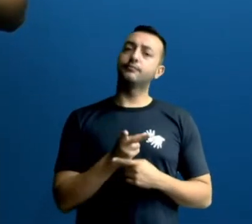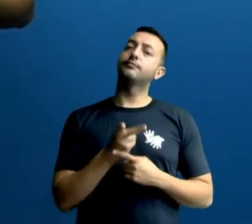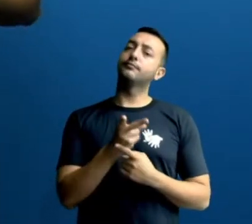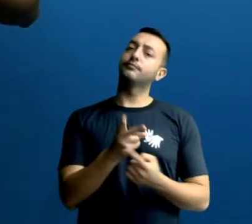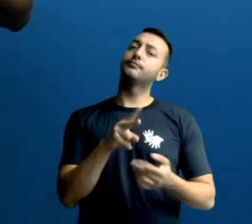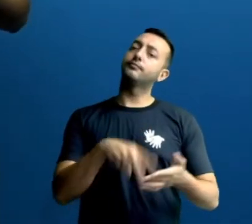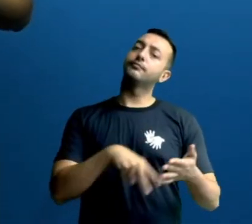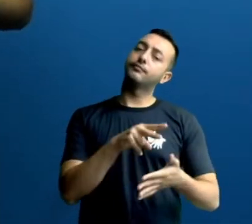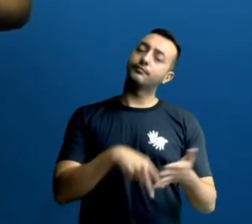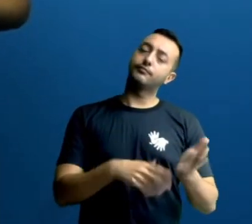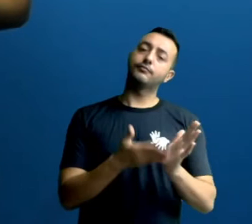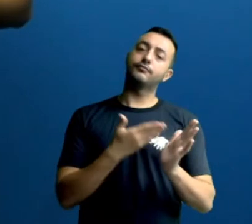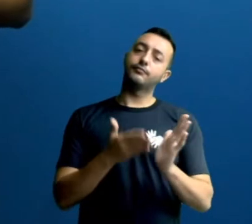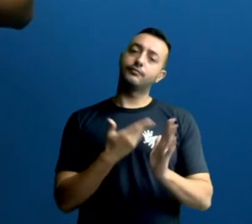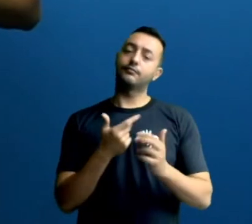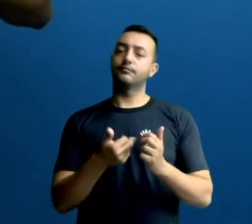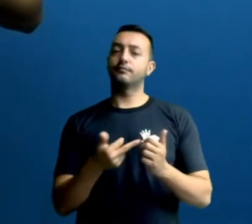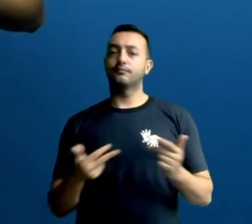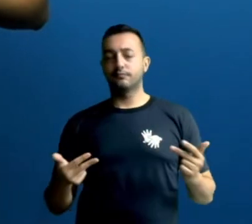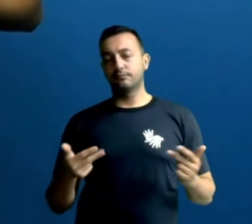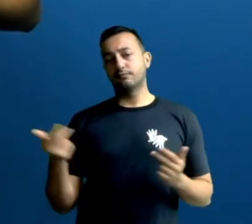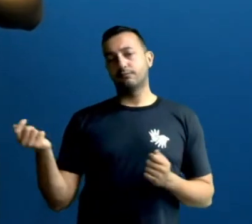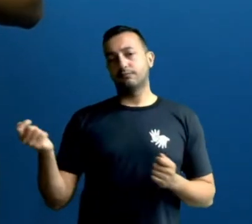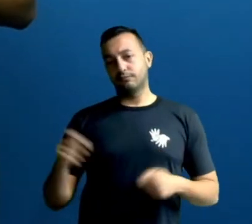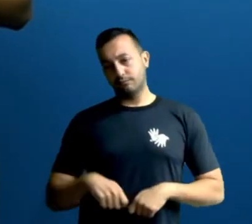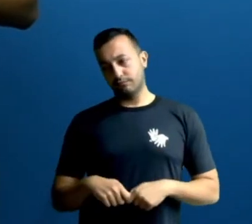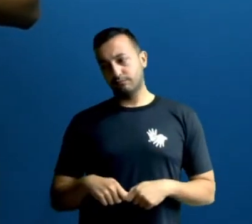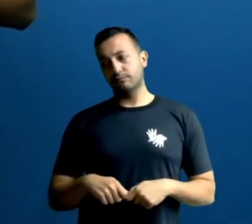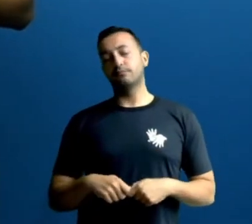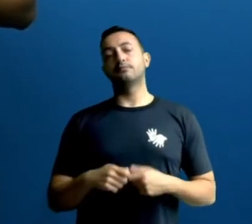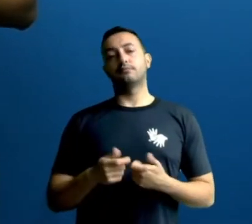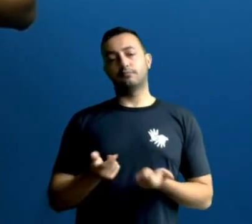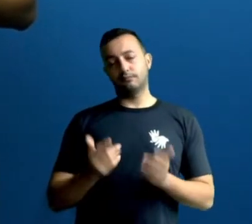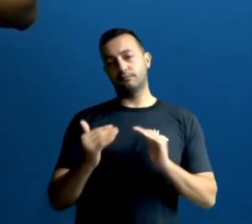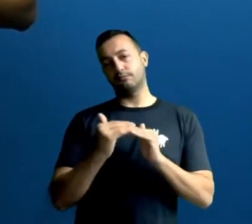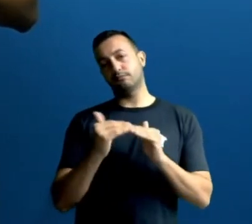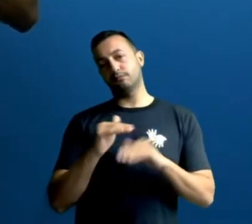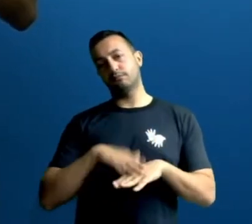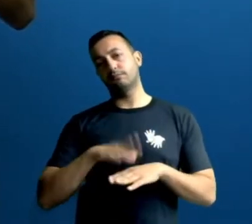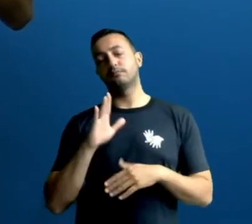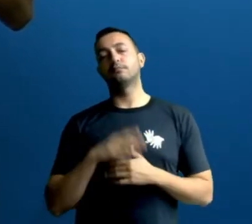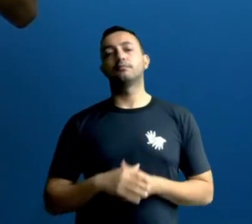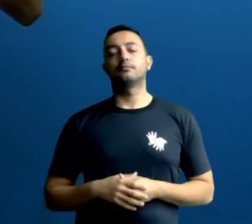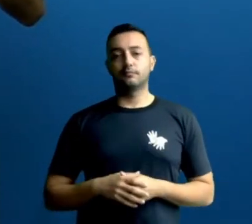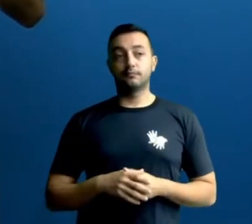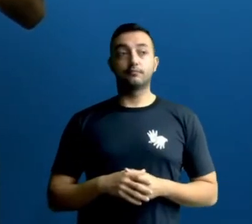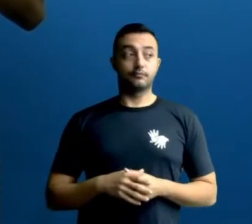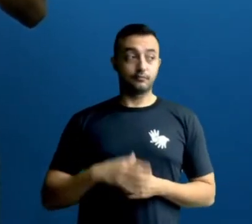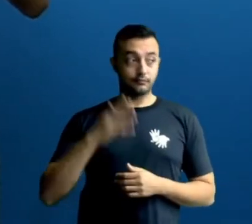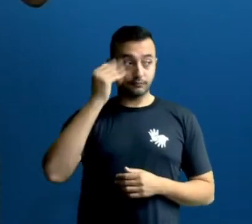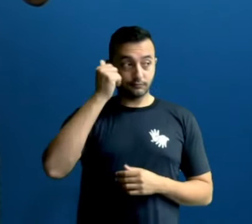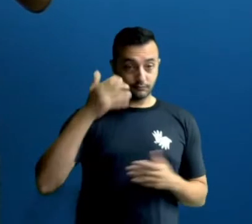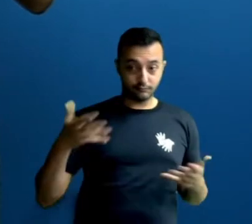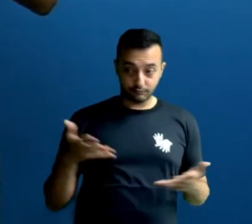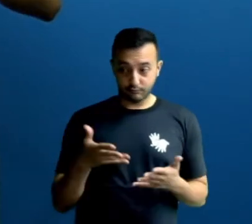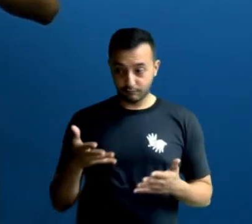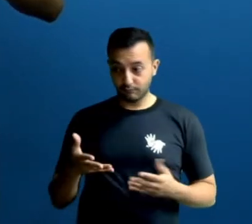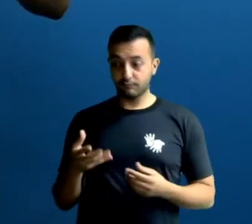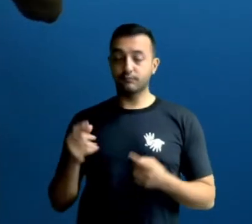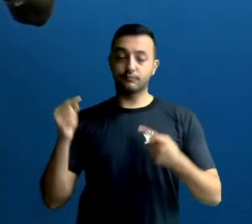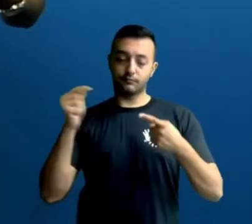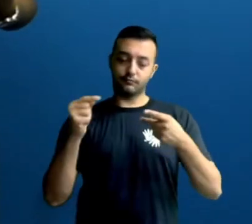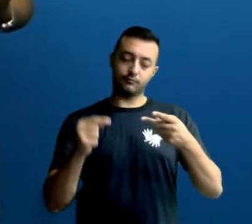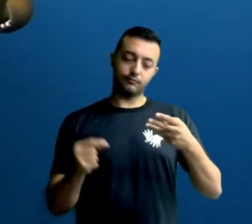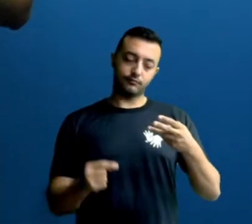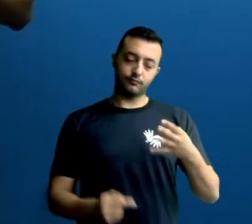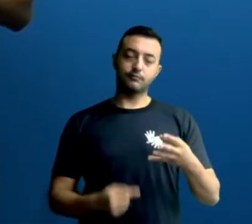suas leituras, seus livros, para ter esse contato maior. Vamos saber agora, de uma por uma, o